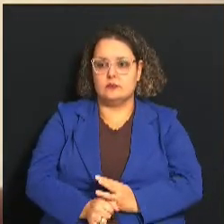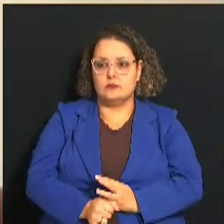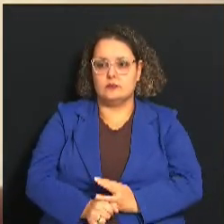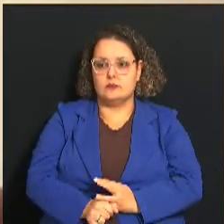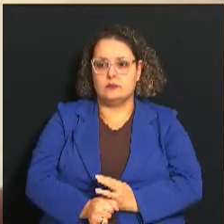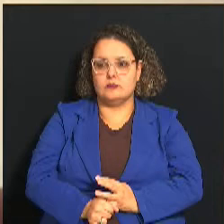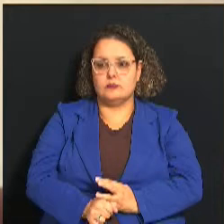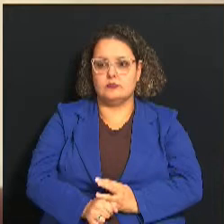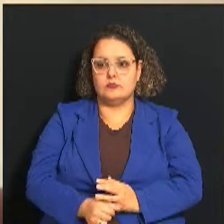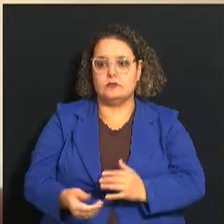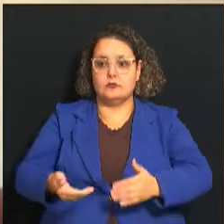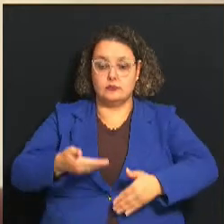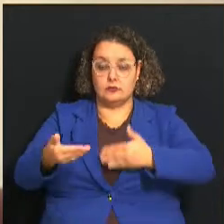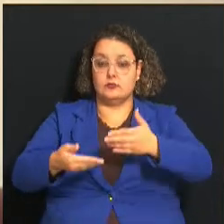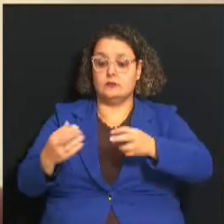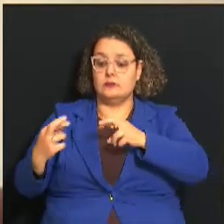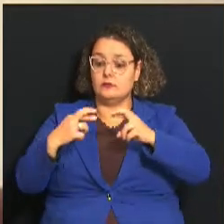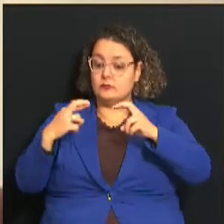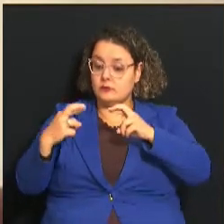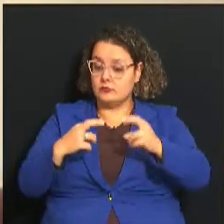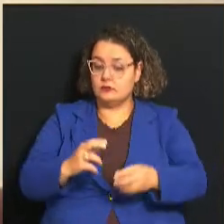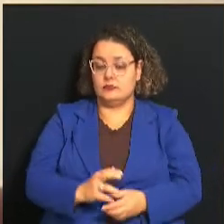servindo como um observatório